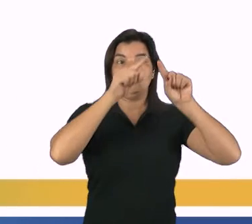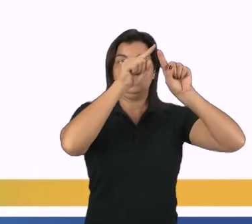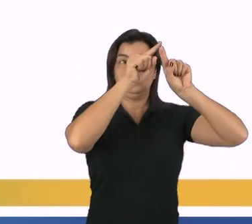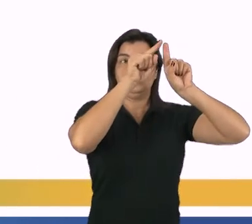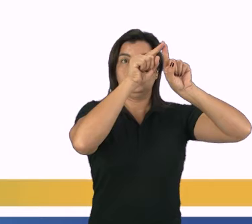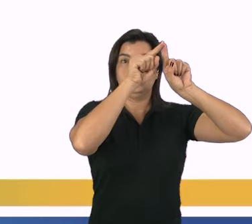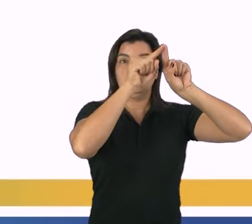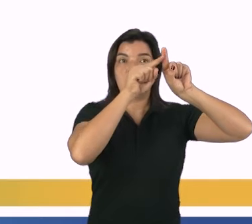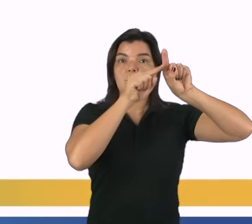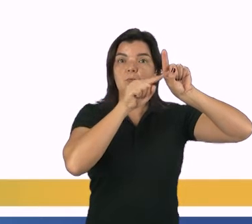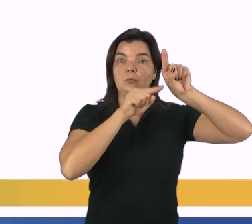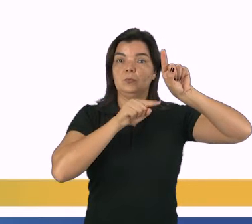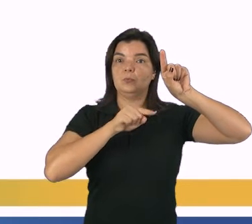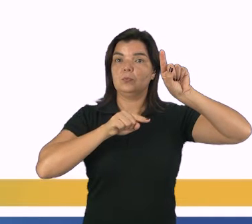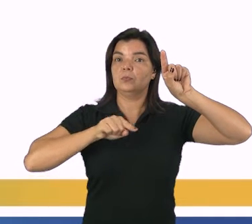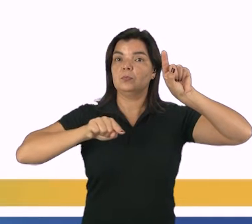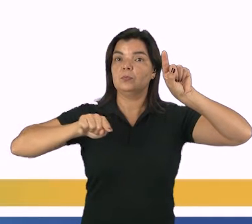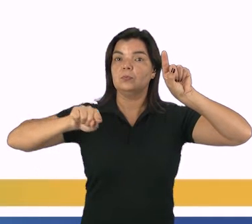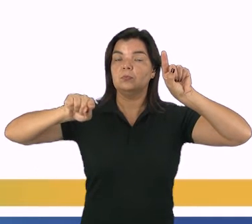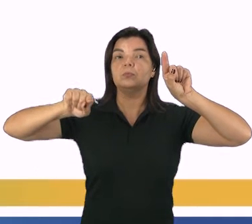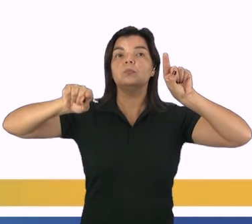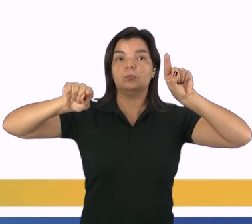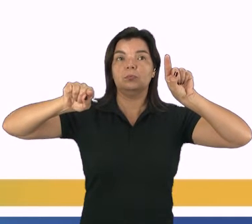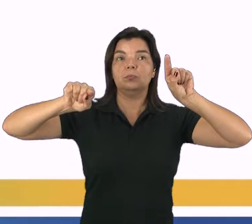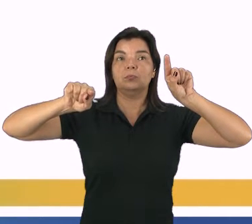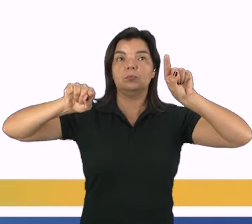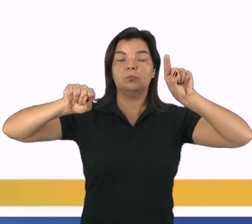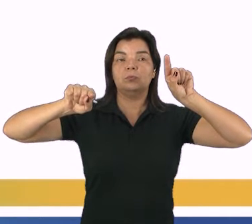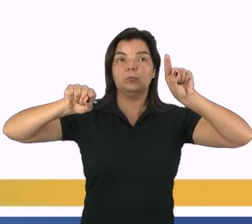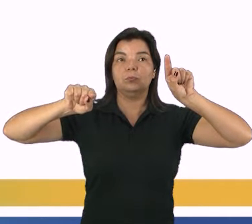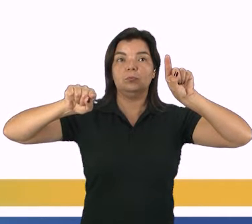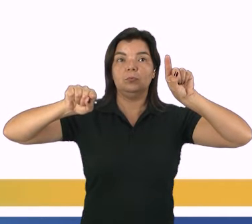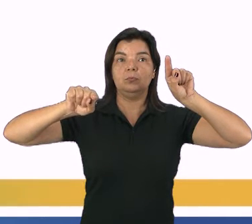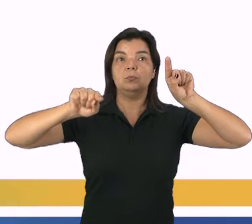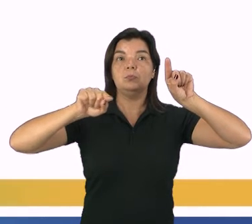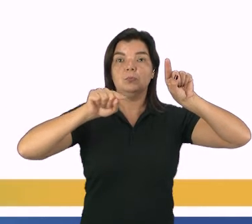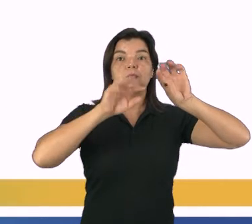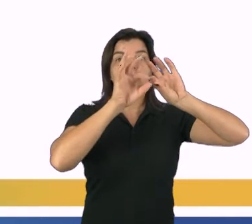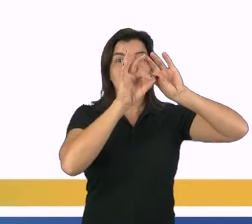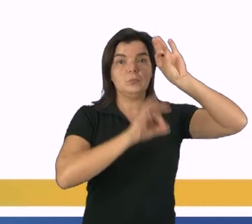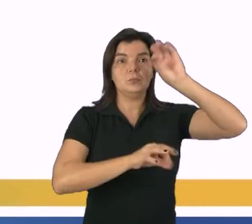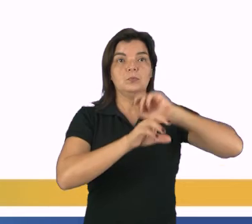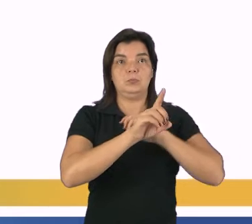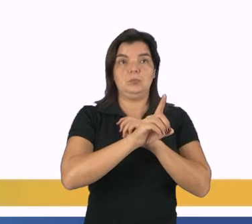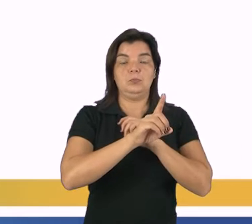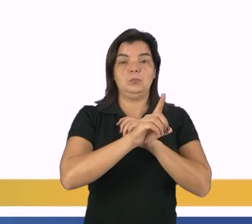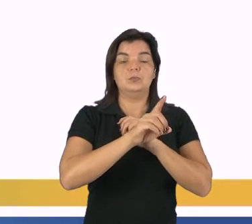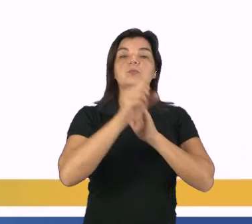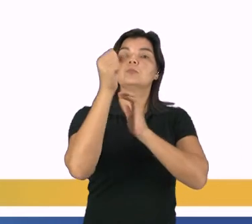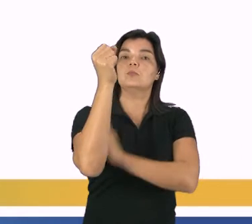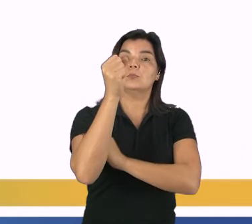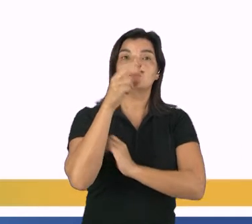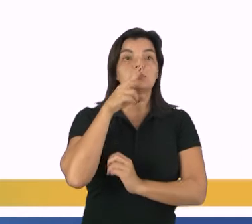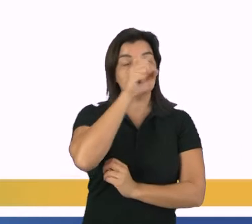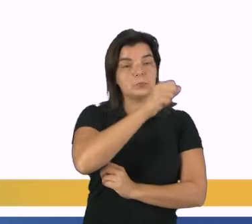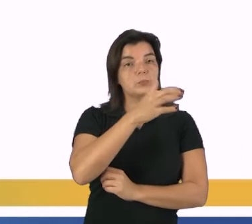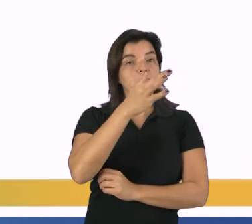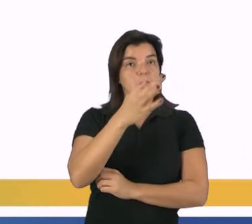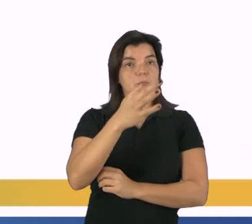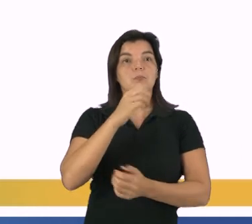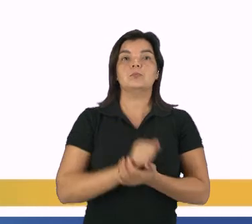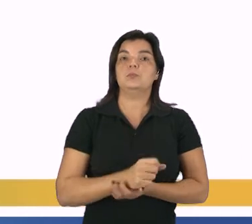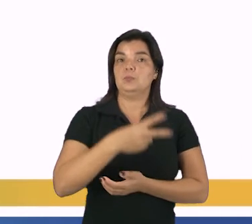força inicial está 4 vezes menor. Tudo bem? Graficamente, pessoal, como é que isso fica? Isso fica dessa maneira,